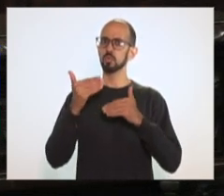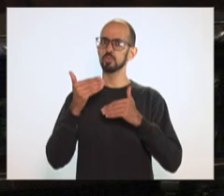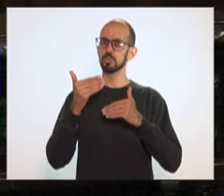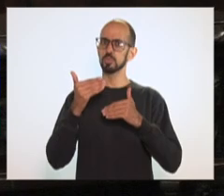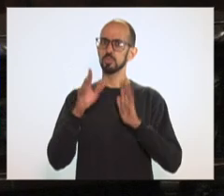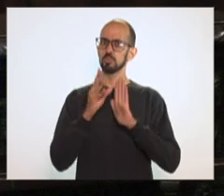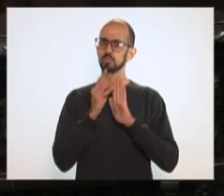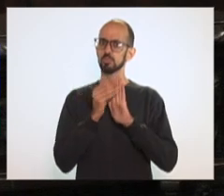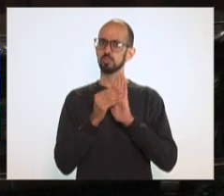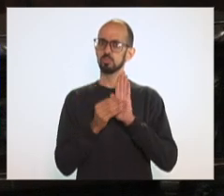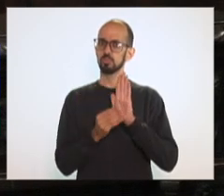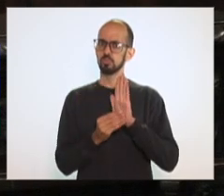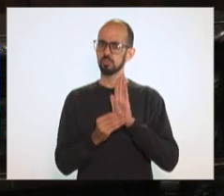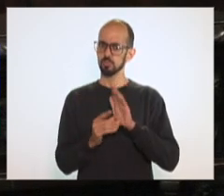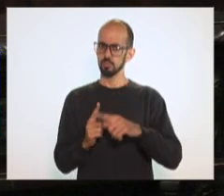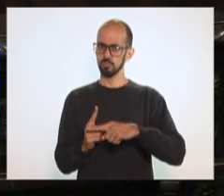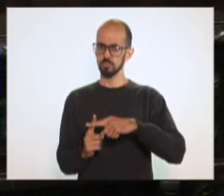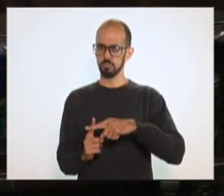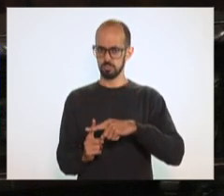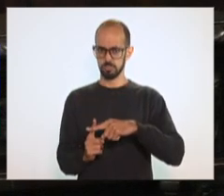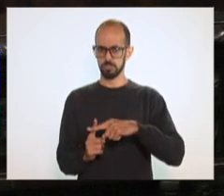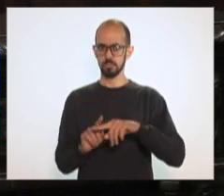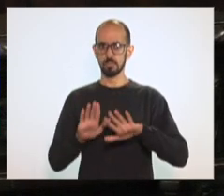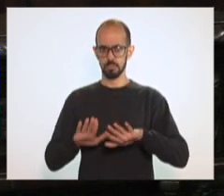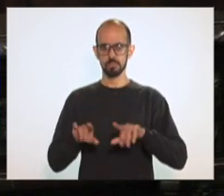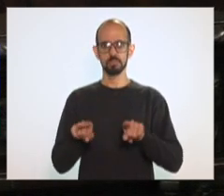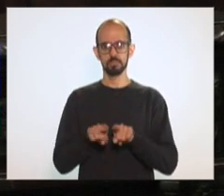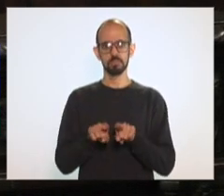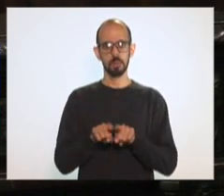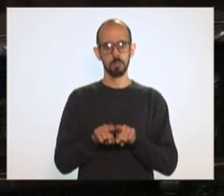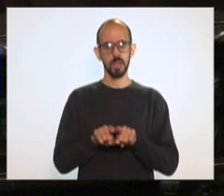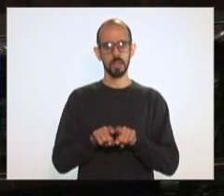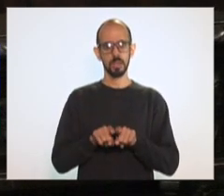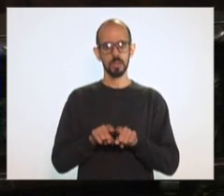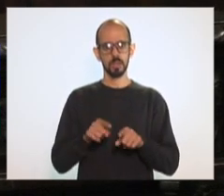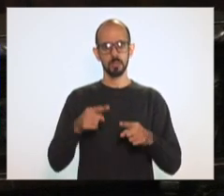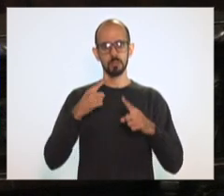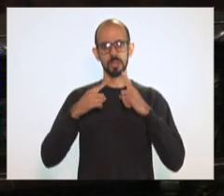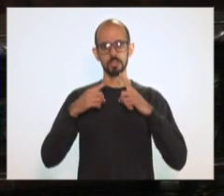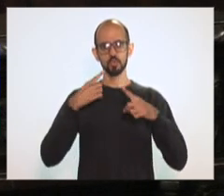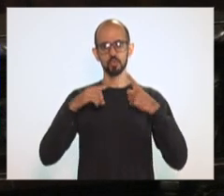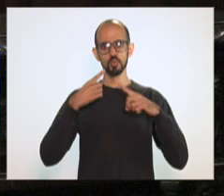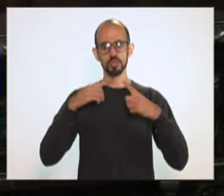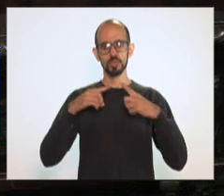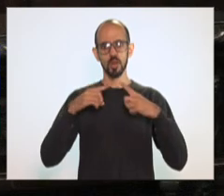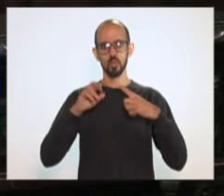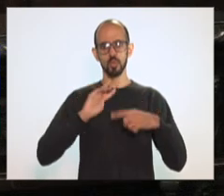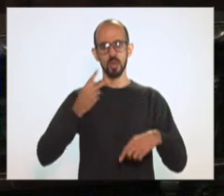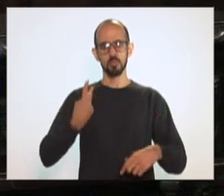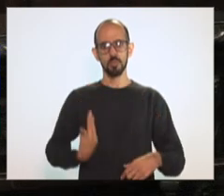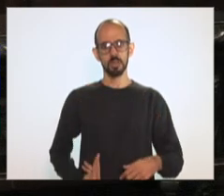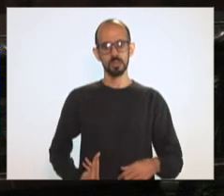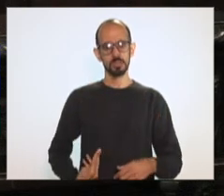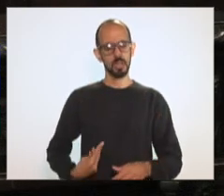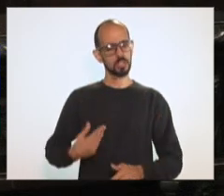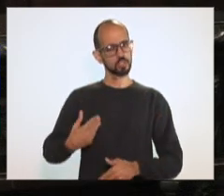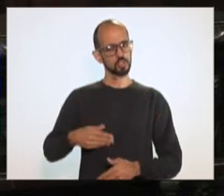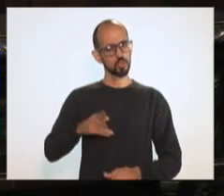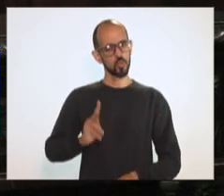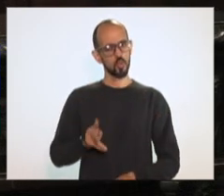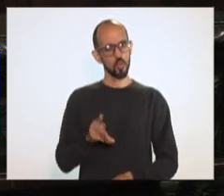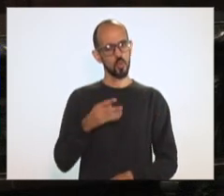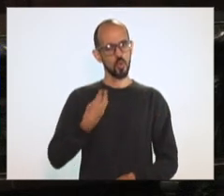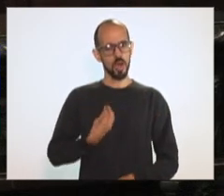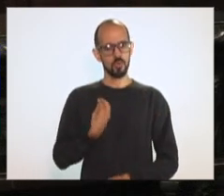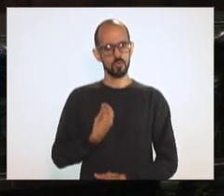positiva e propositiva, mas para a construção da humanidade, da sobrevivência da